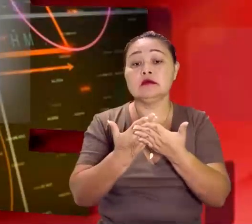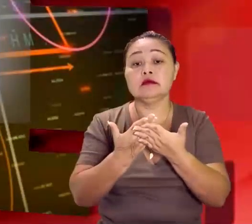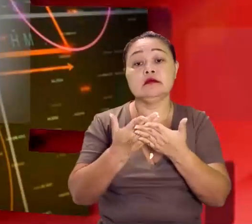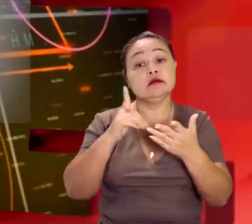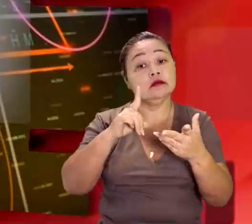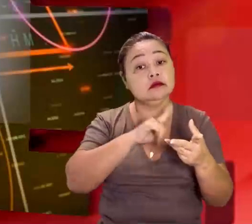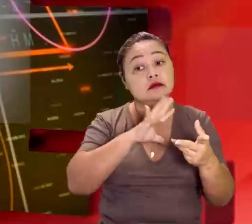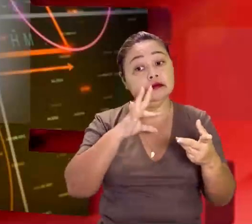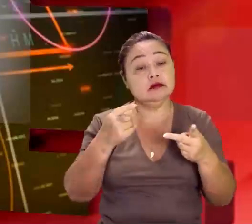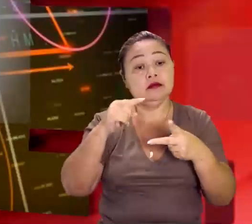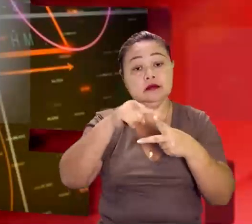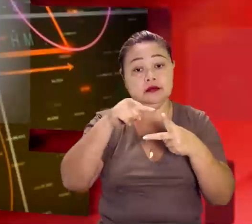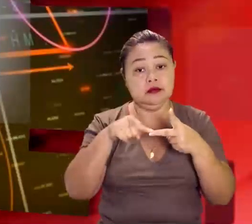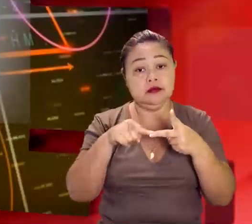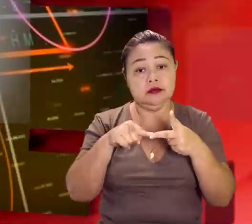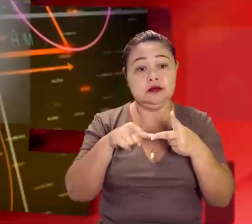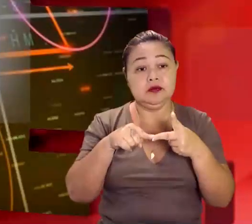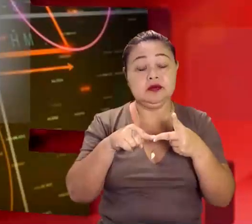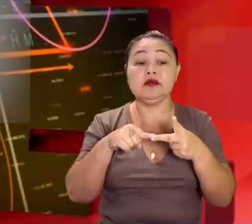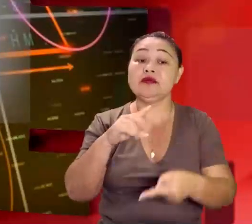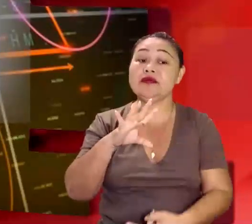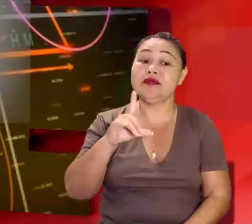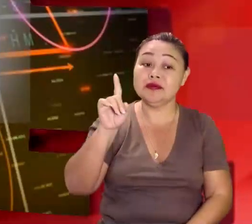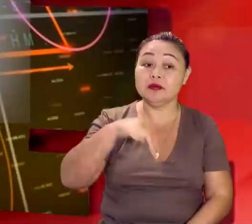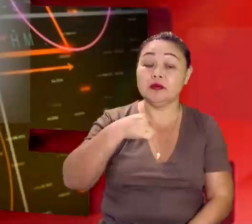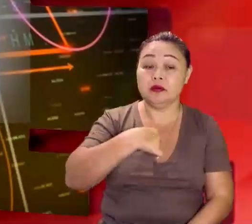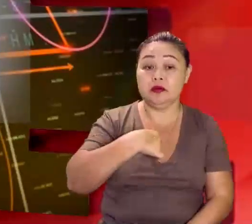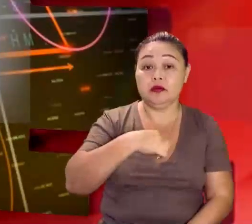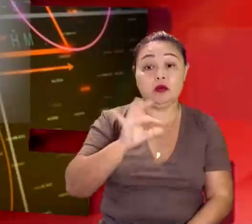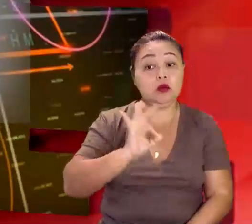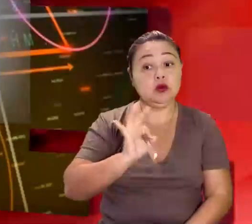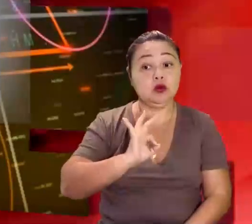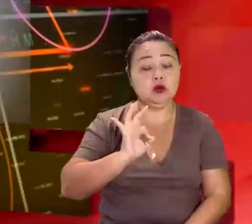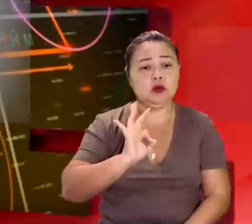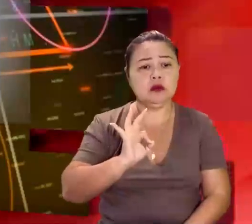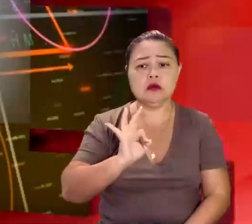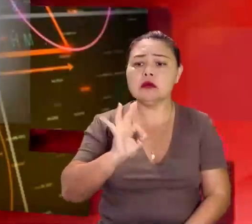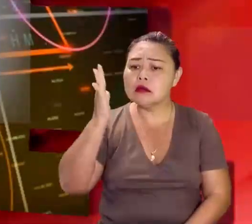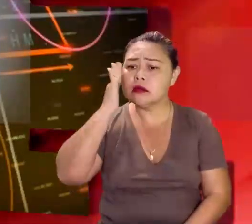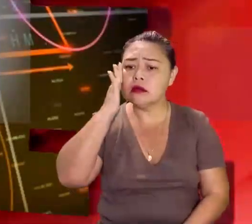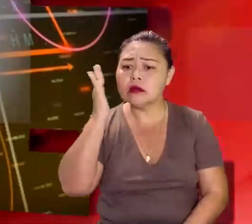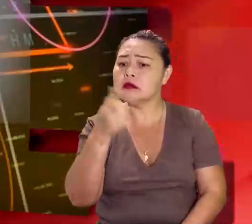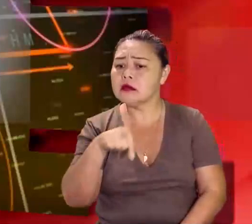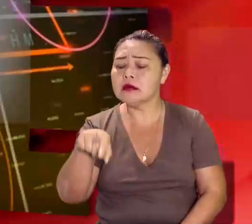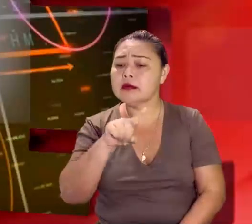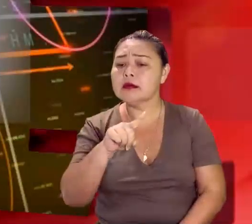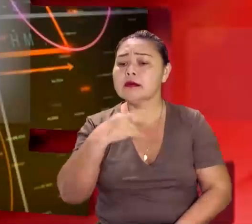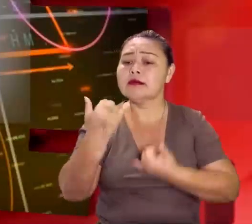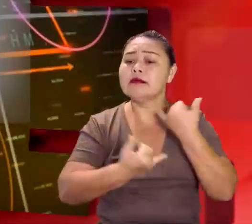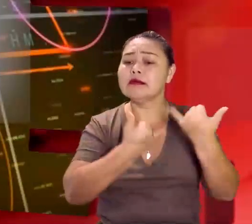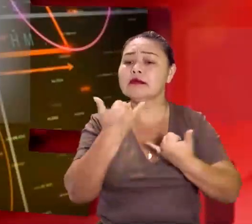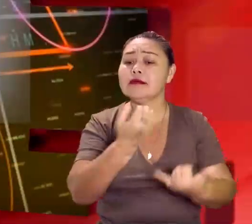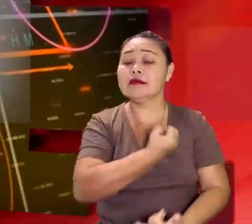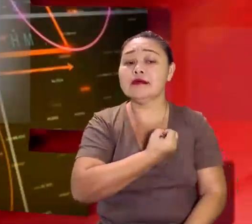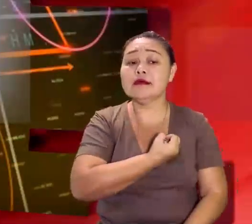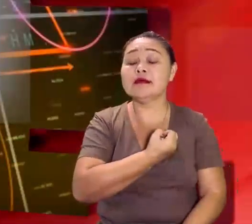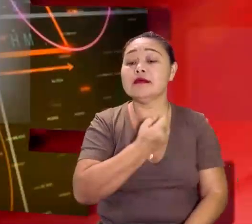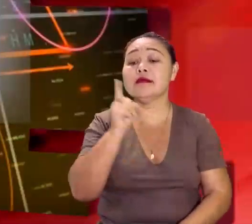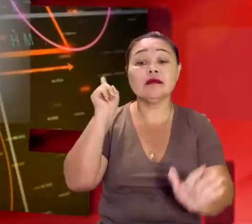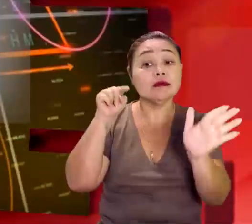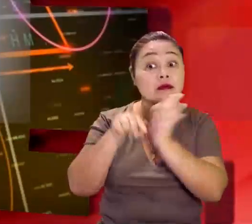2. Brincando. Você tem só 1. E eu? Não tenho nenhum. Nenhum. Vocês descobriram? Vamos Já? lá. Nosso Brincando com os Números. Qual